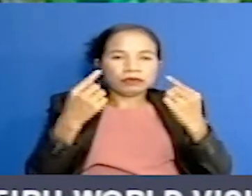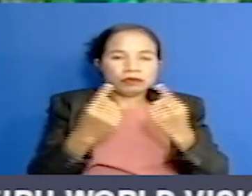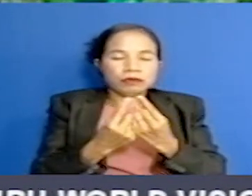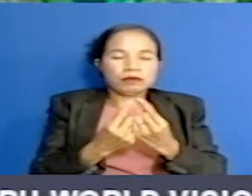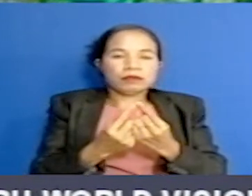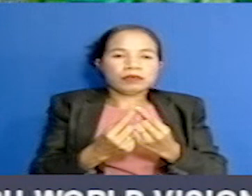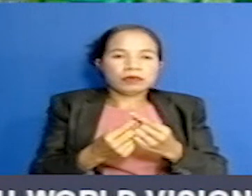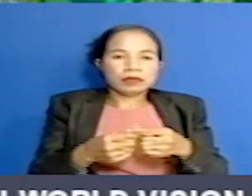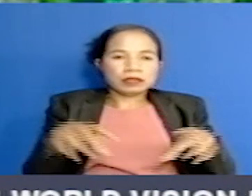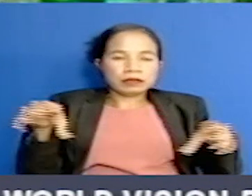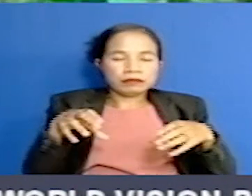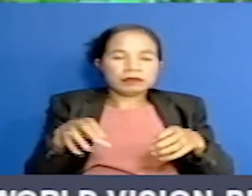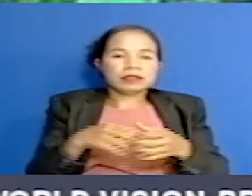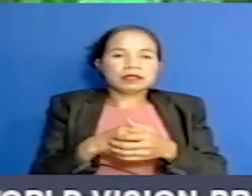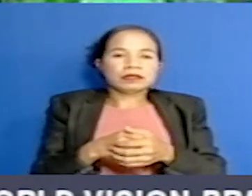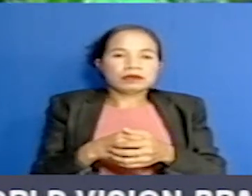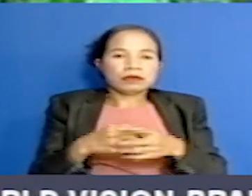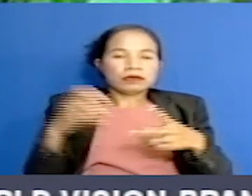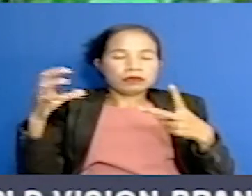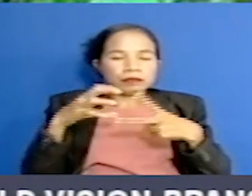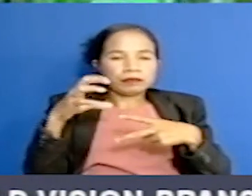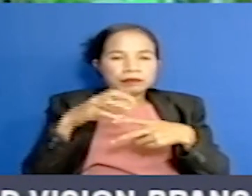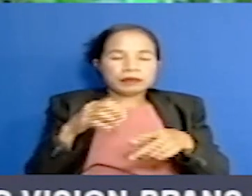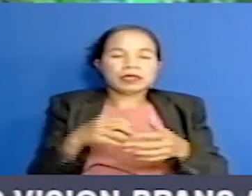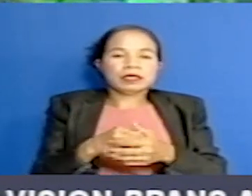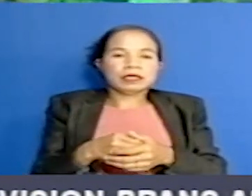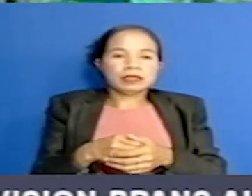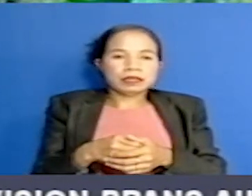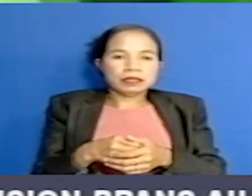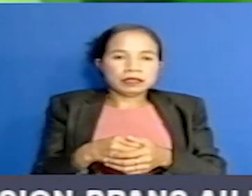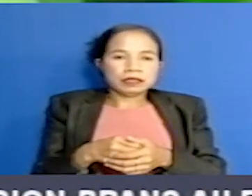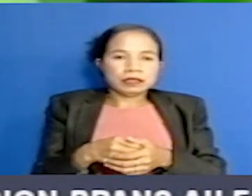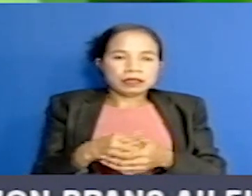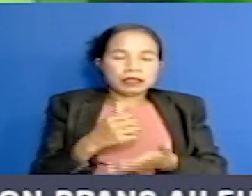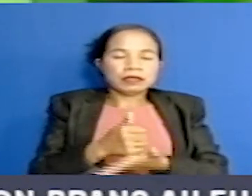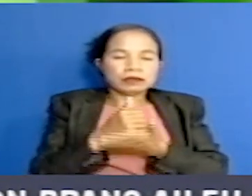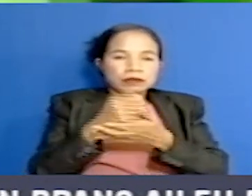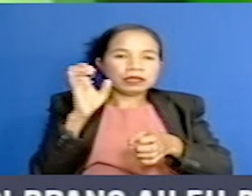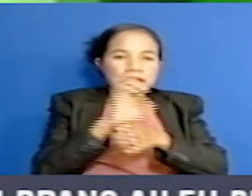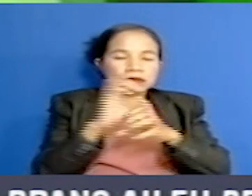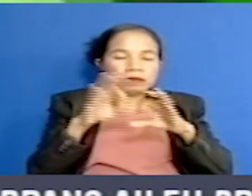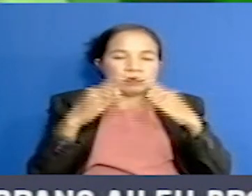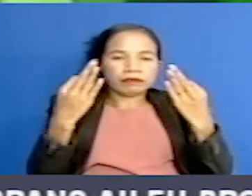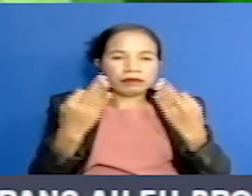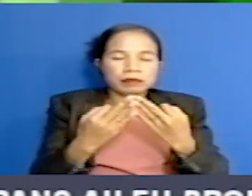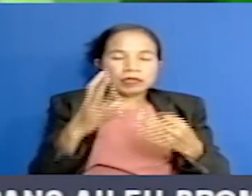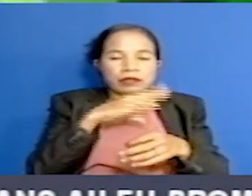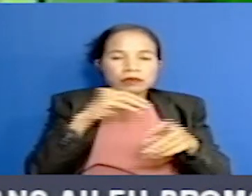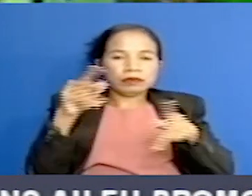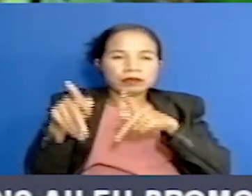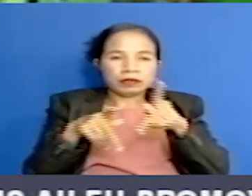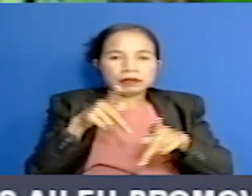criativo e a área cooperativa nune bele contribui ba sustentabilidade economia família no sociedade.